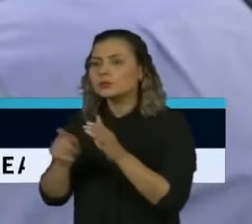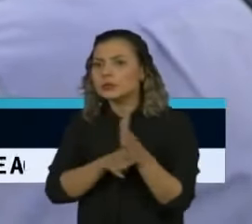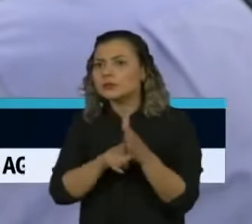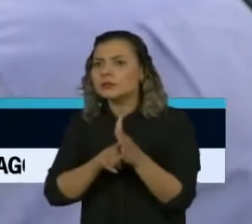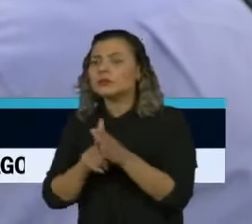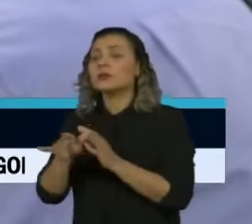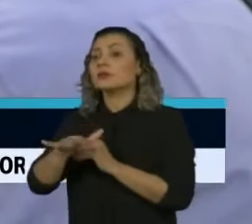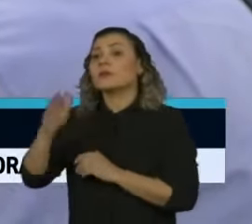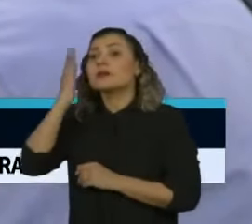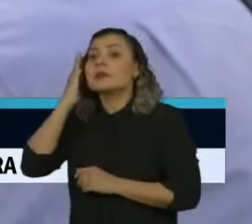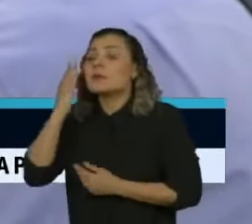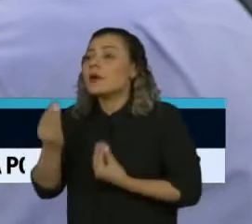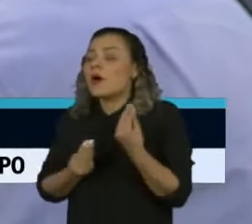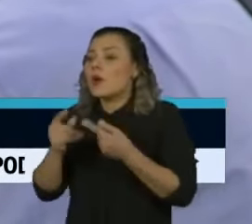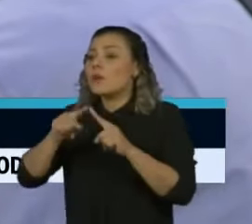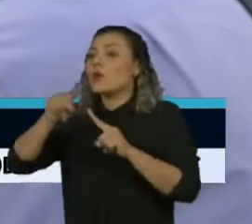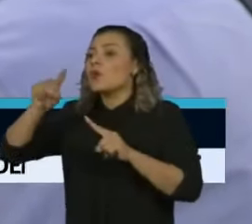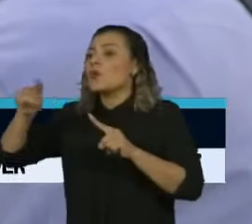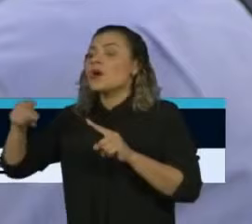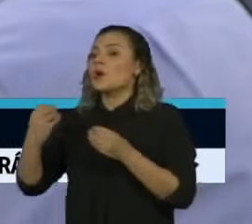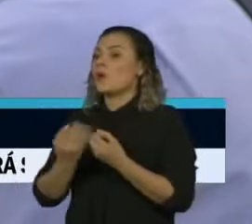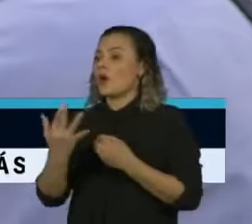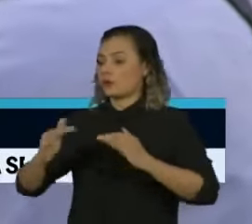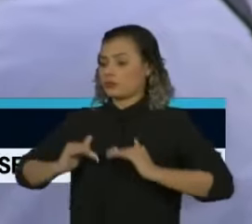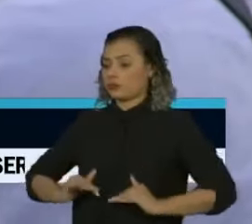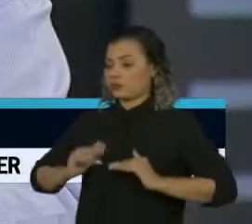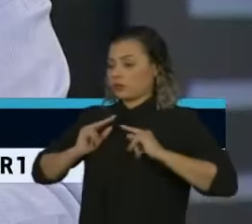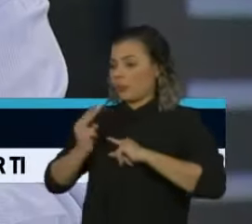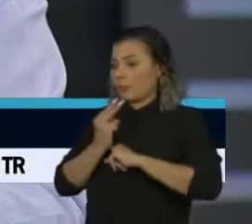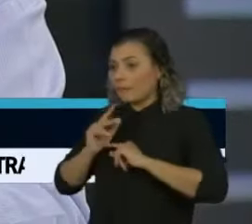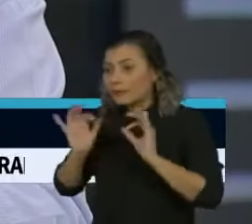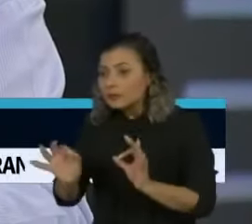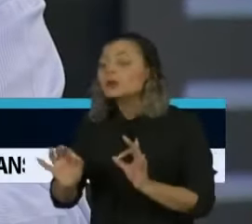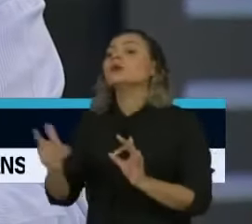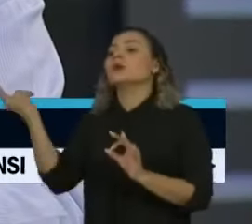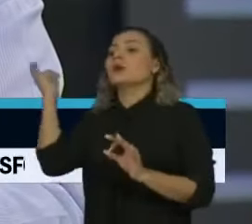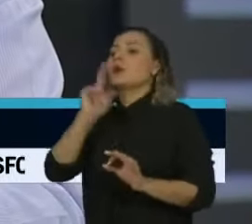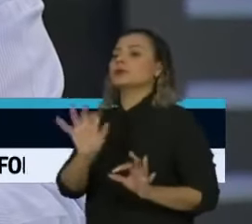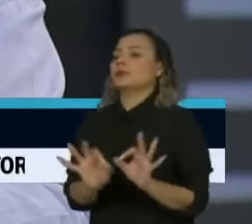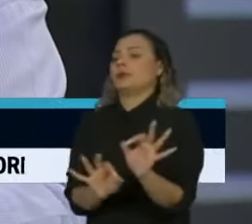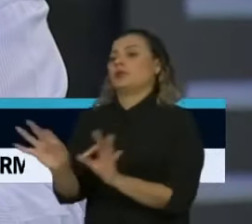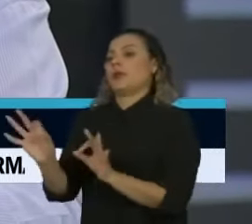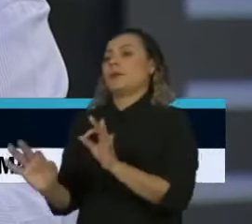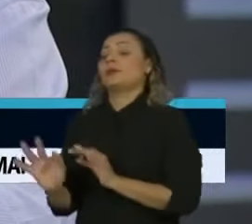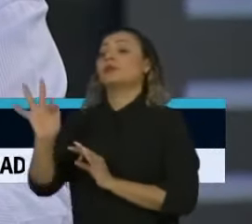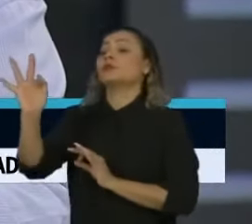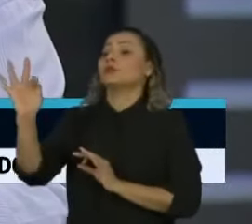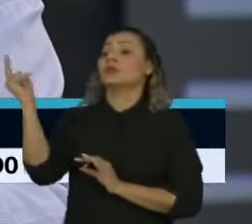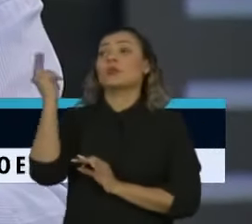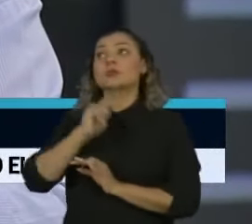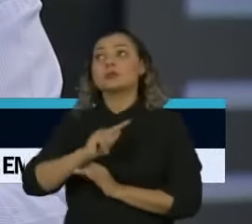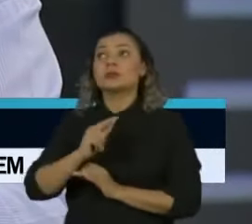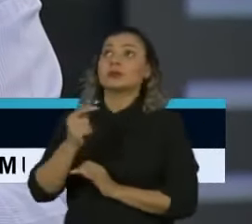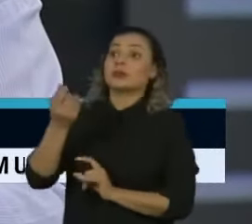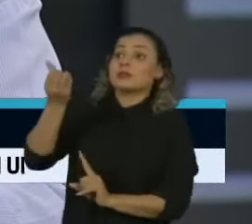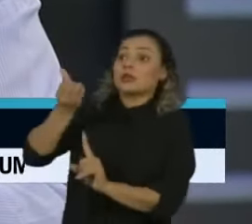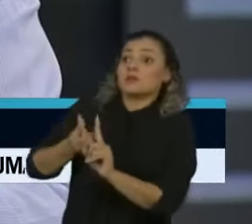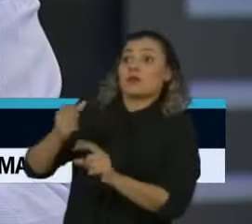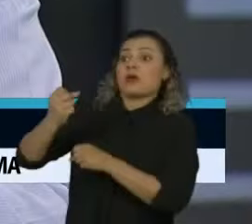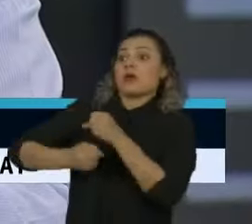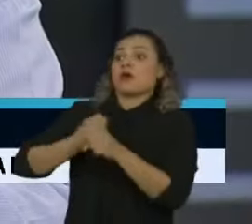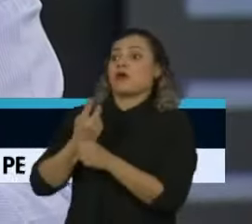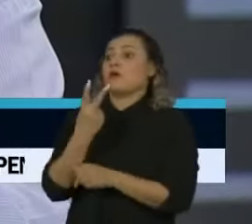para saber a taxa de soroconversão da população e fazer um bom plano para atravessar o primeiro semestre do ano que